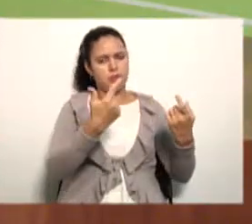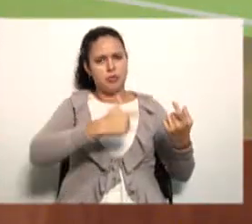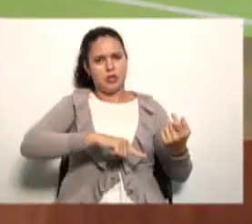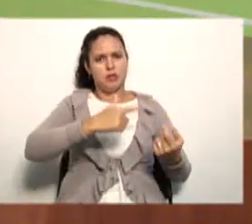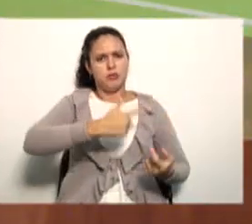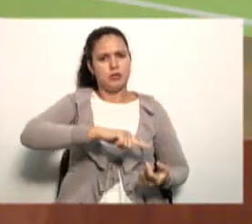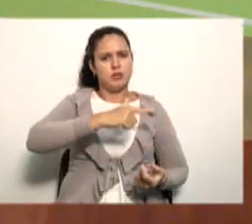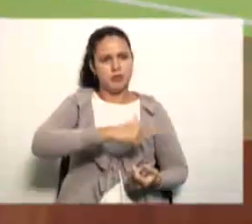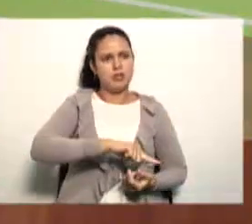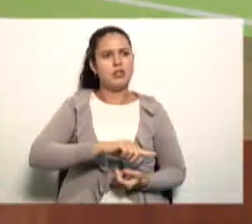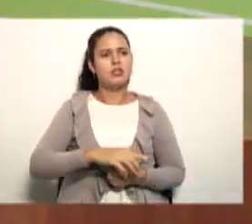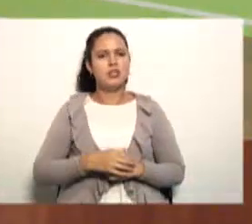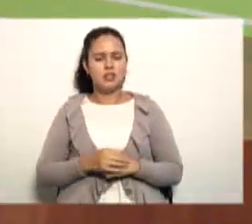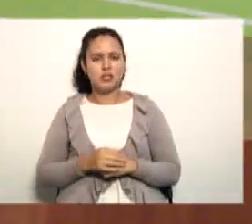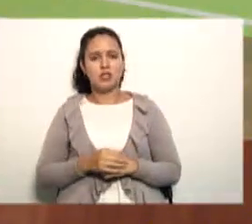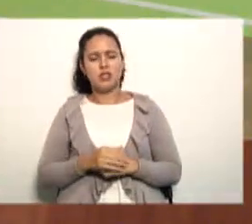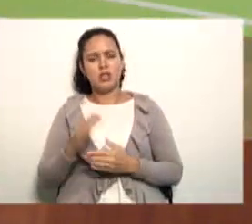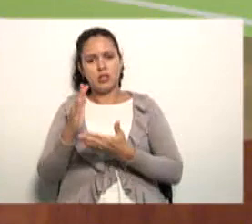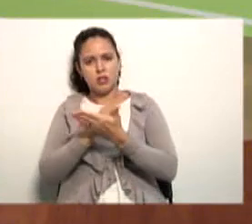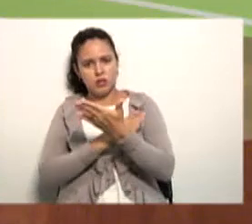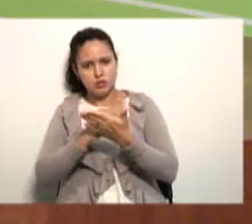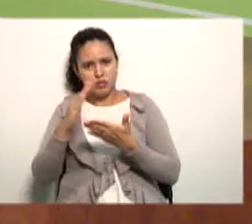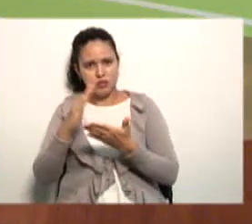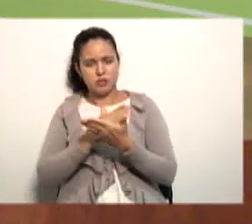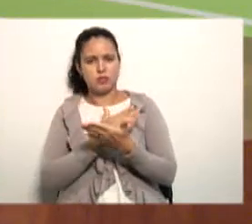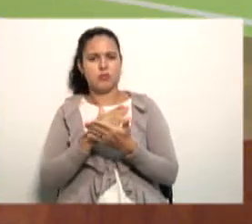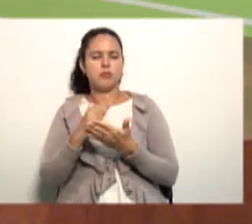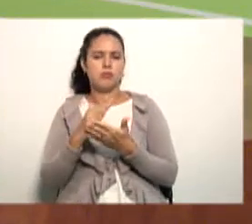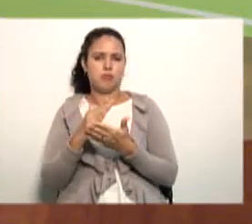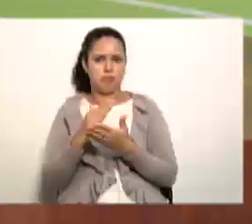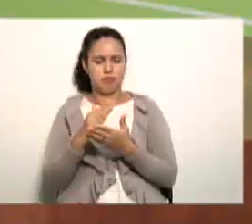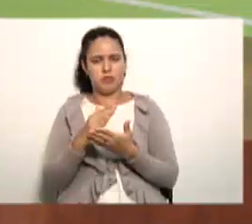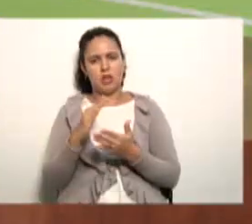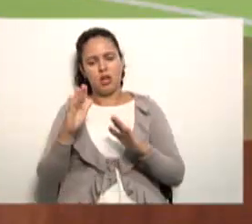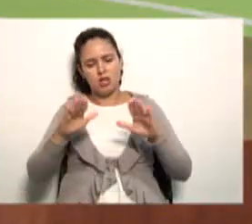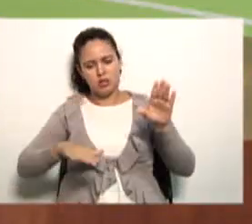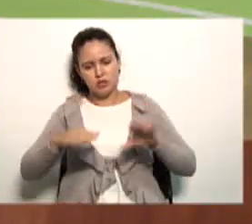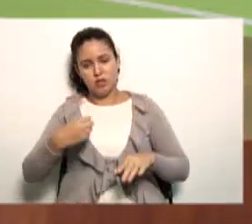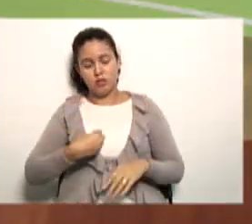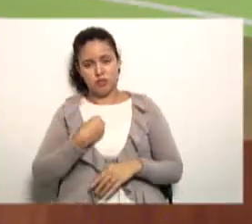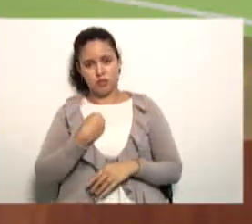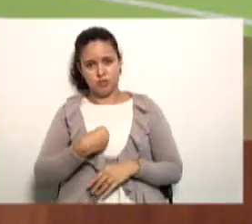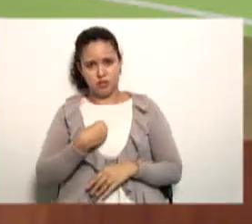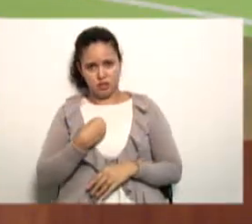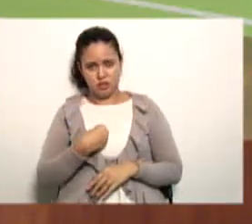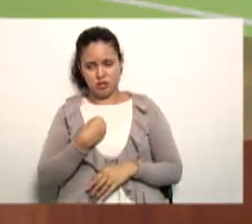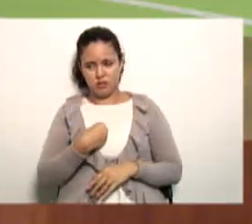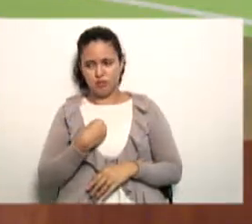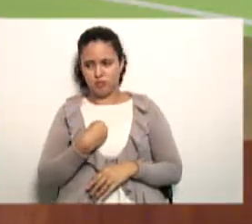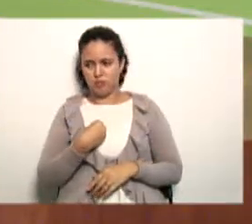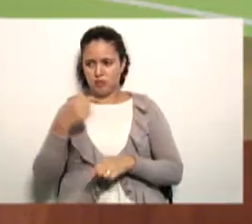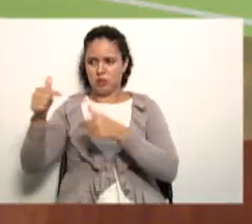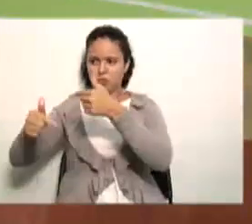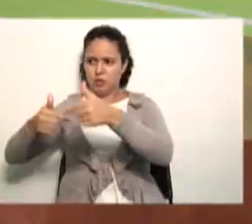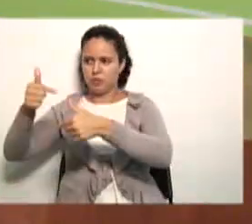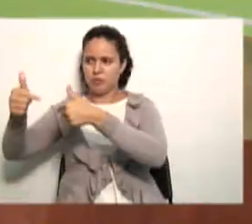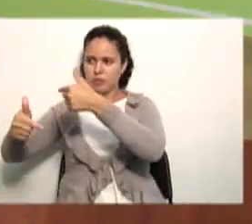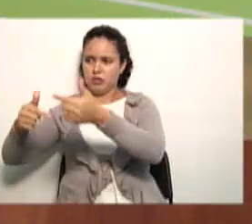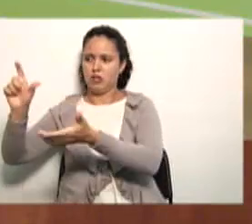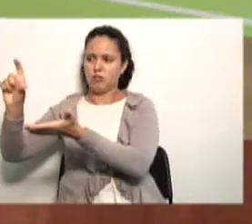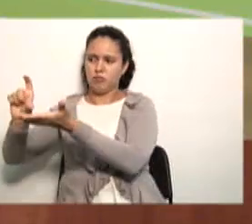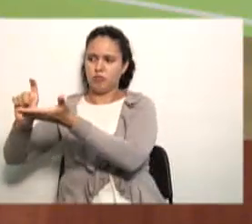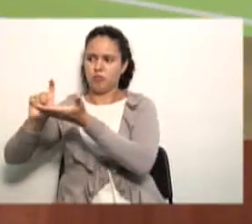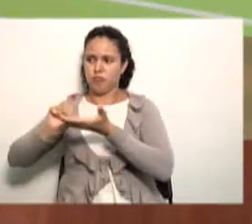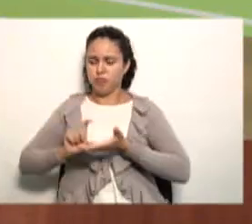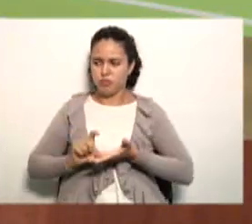de vida e por alguma questão desagradável tem que baixar esse padrão, é bem